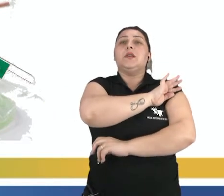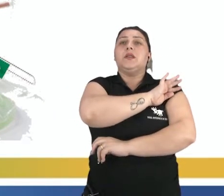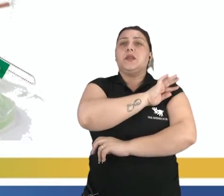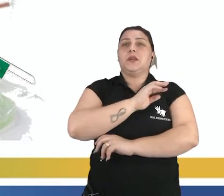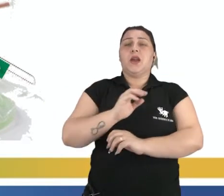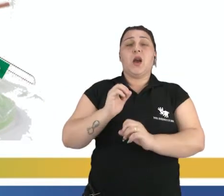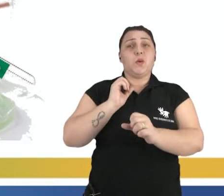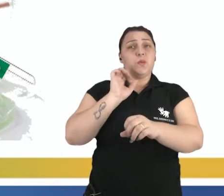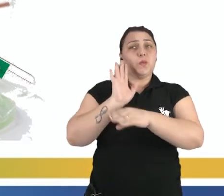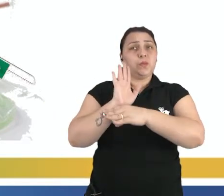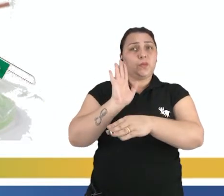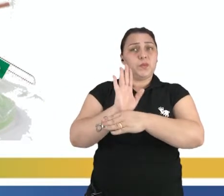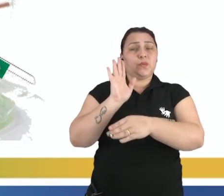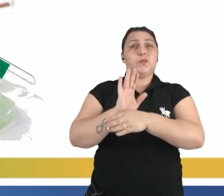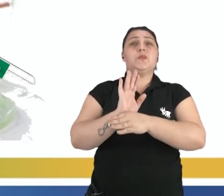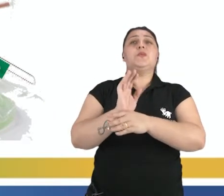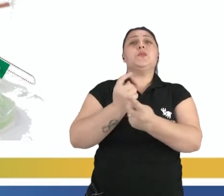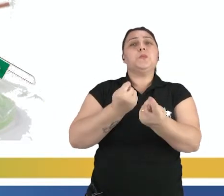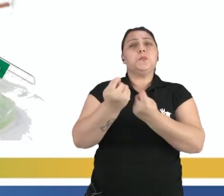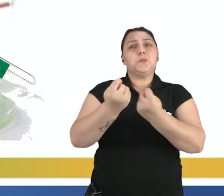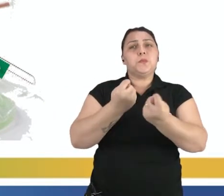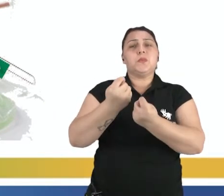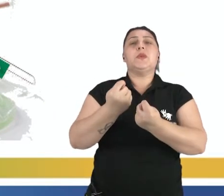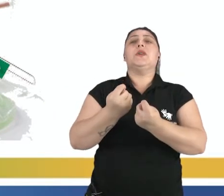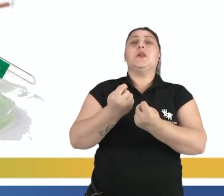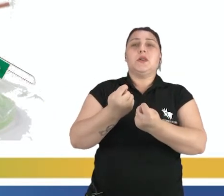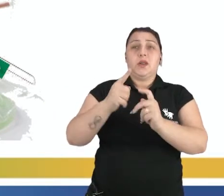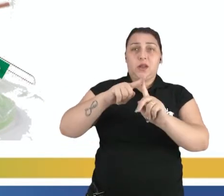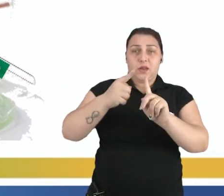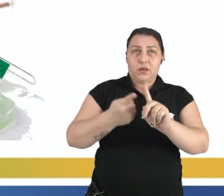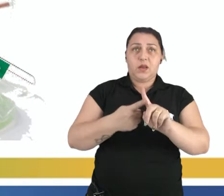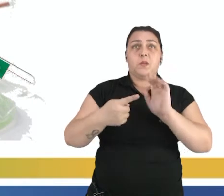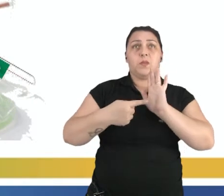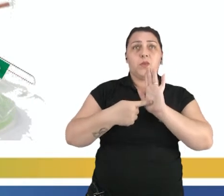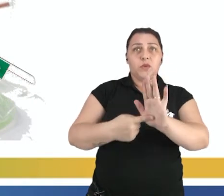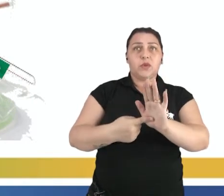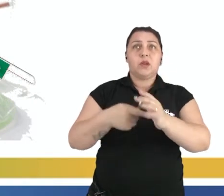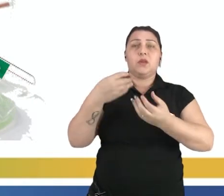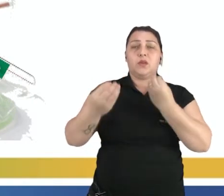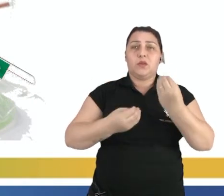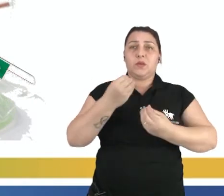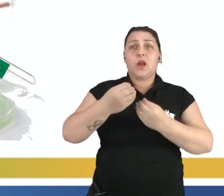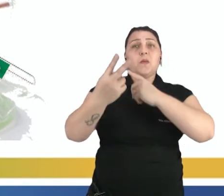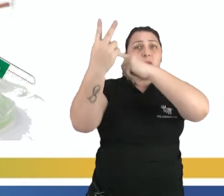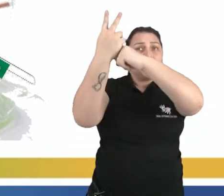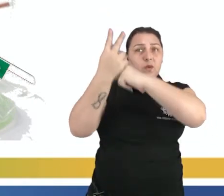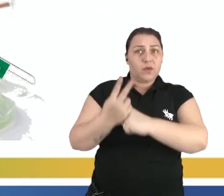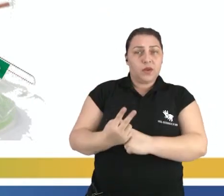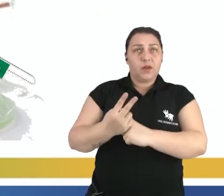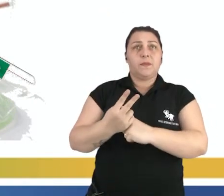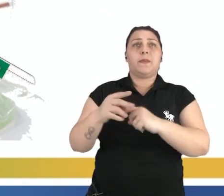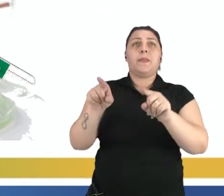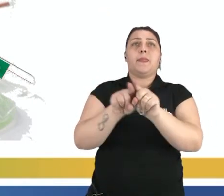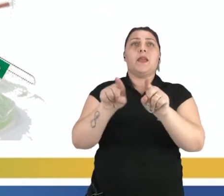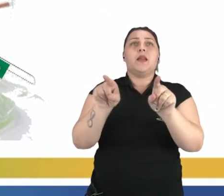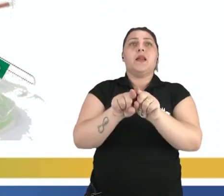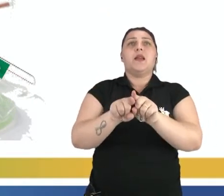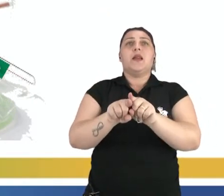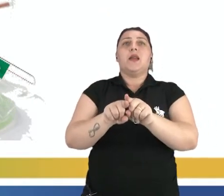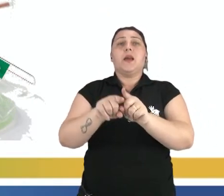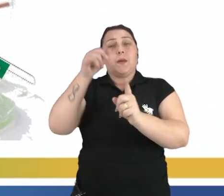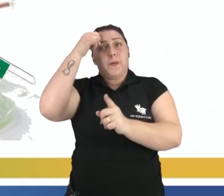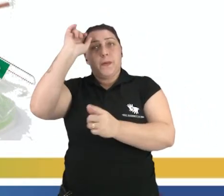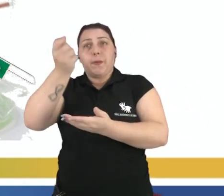que ajudam a regular essa fecundidade, além de demonstrar a forma de se prevenir, né? A inclusão de